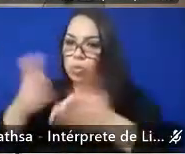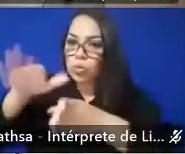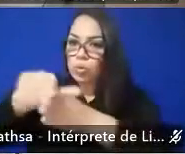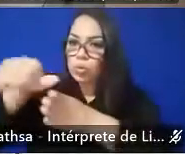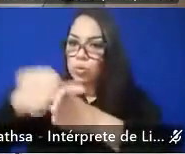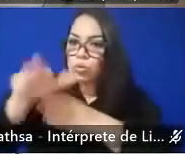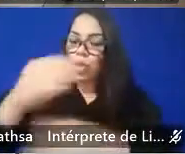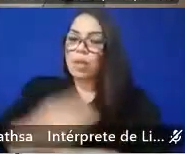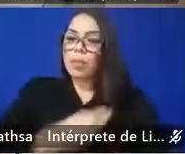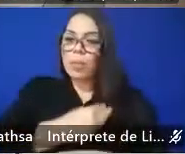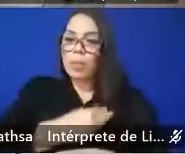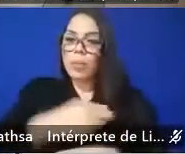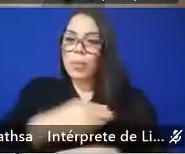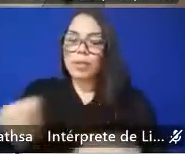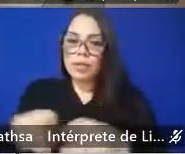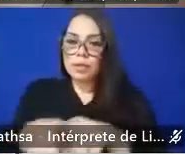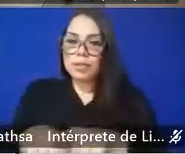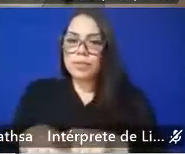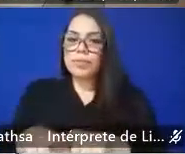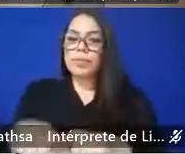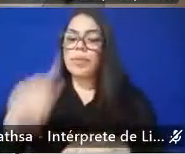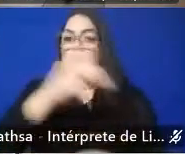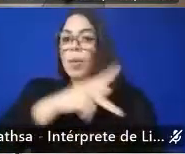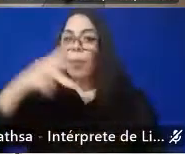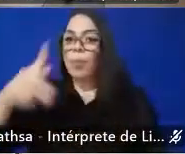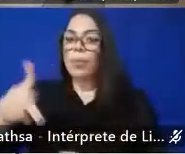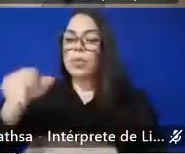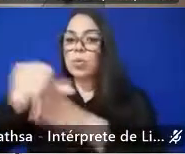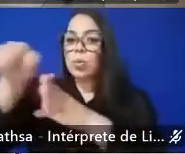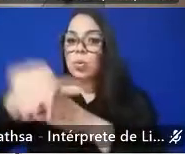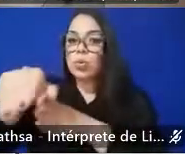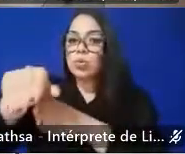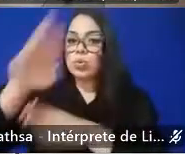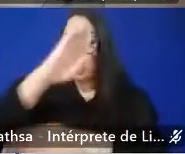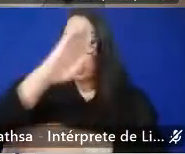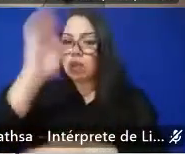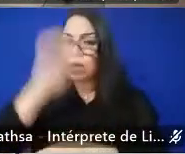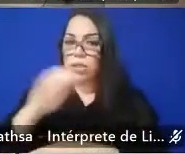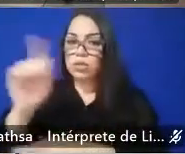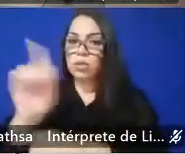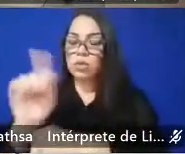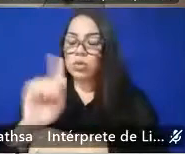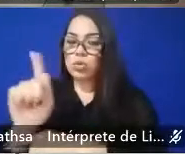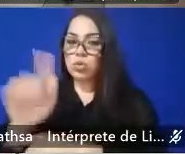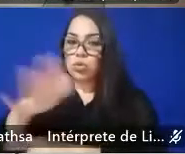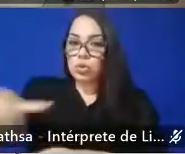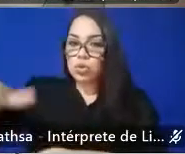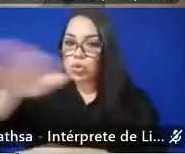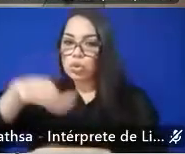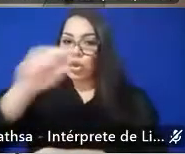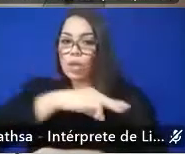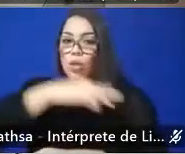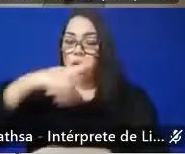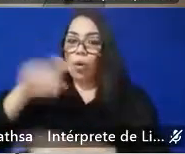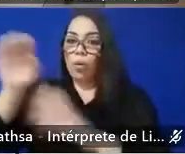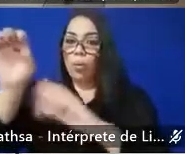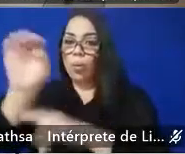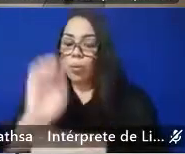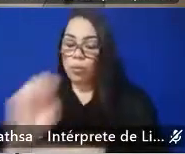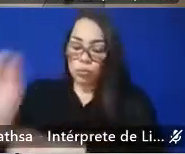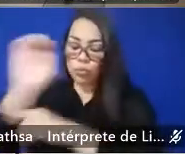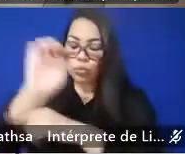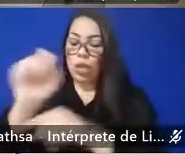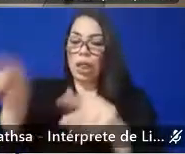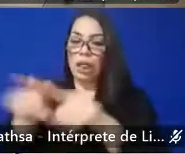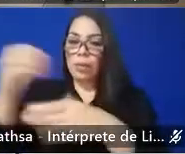Excelentíssimo Senhor Presidente do Conselho Nacional dos corregedores-gerais do Ministério Público dos estados e da União Dr